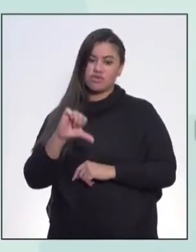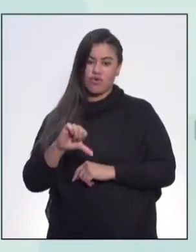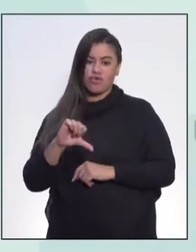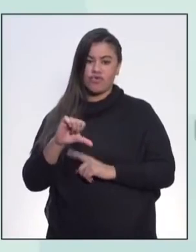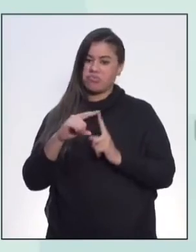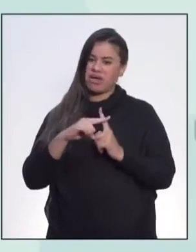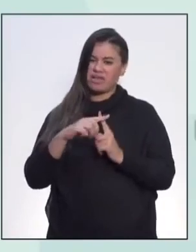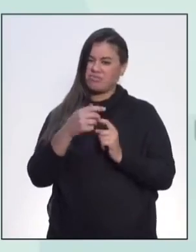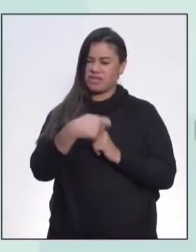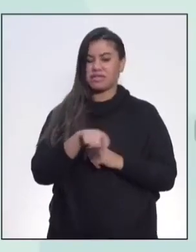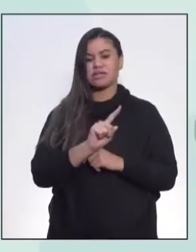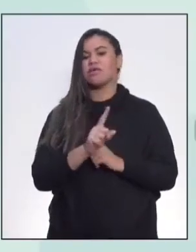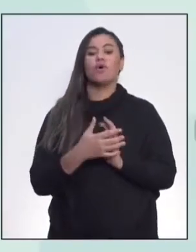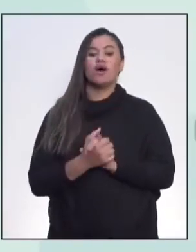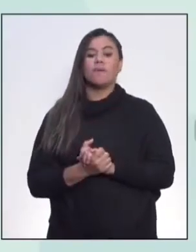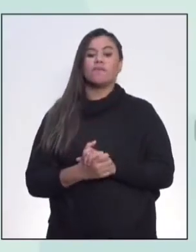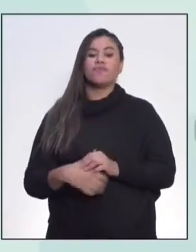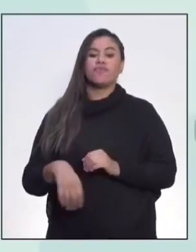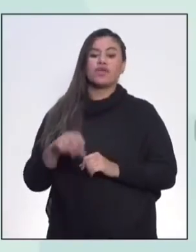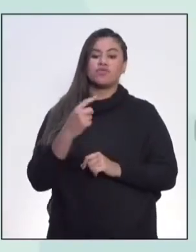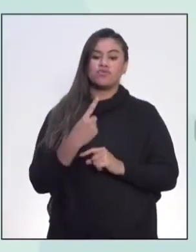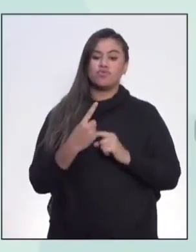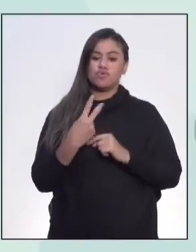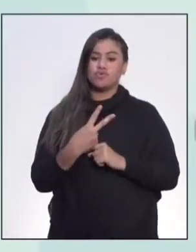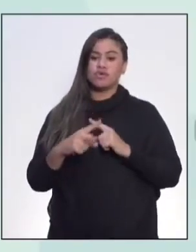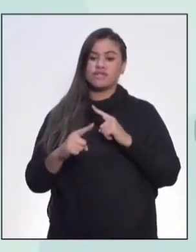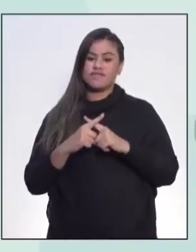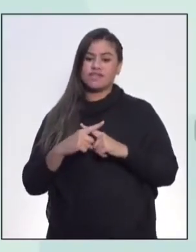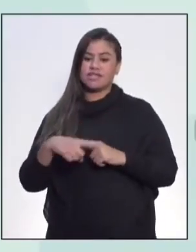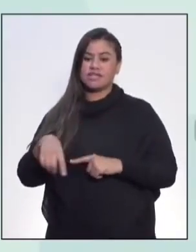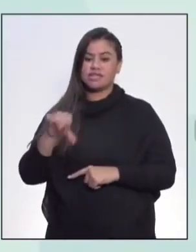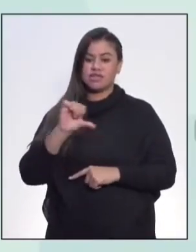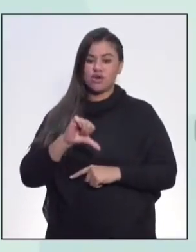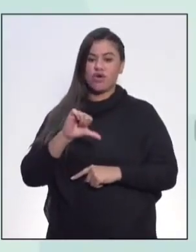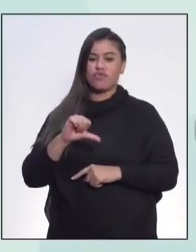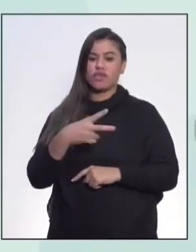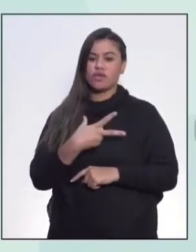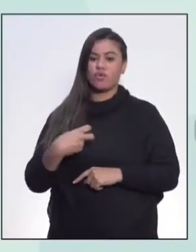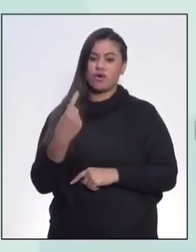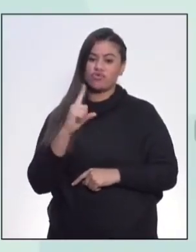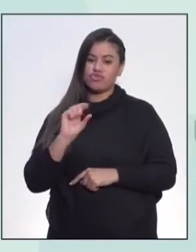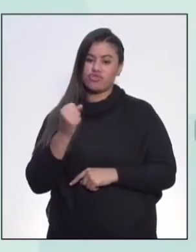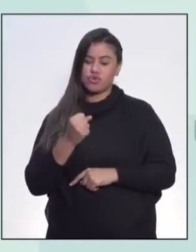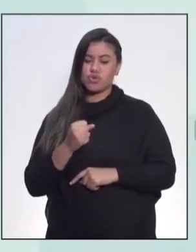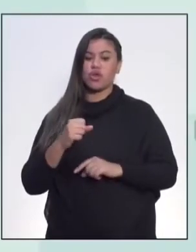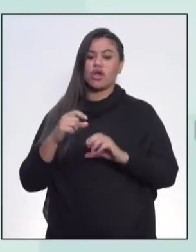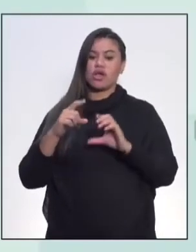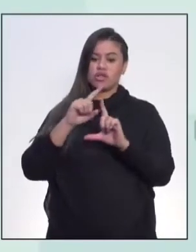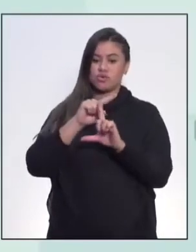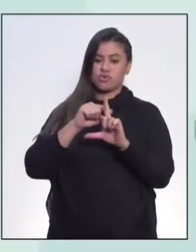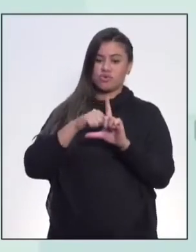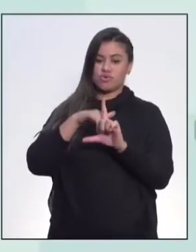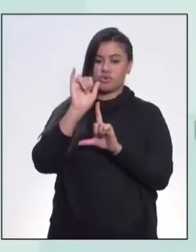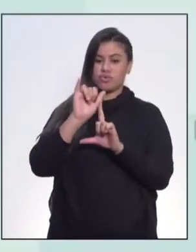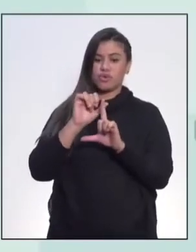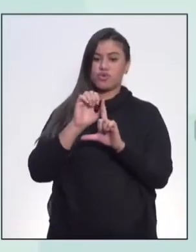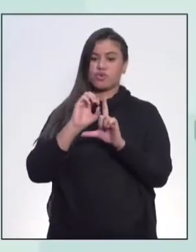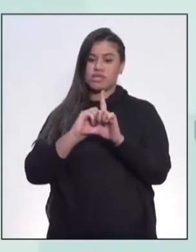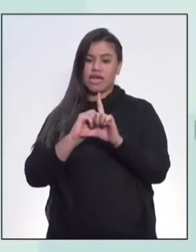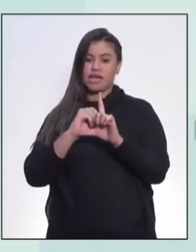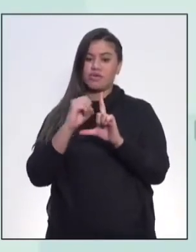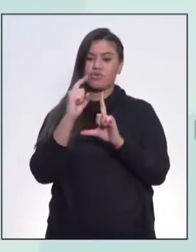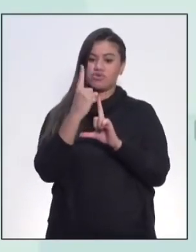mais. 2 vezes 9, 18. Então, vai cruzar no eixo Y, no 0, no 18. Então,